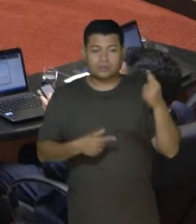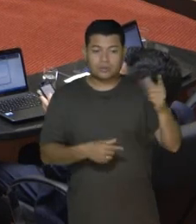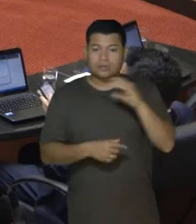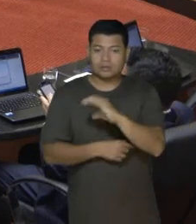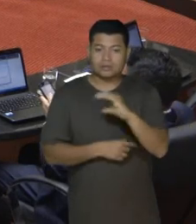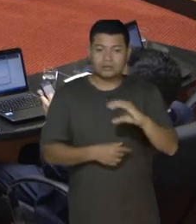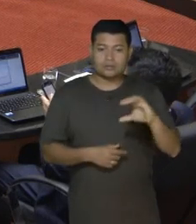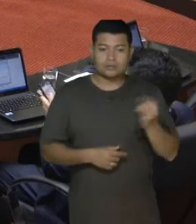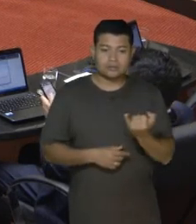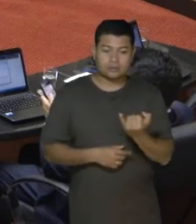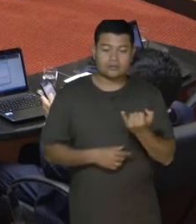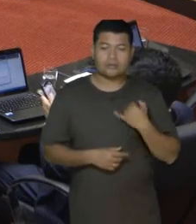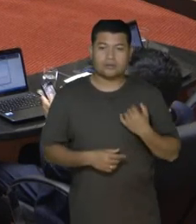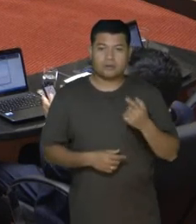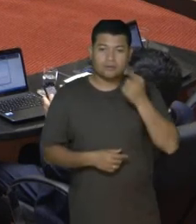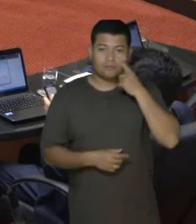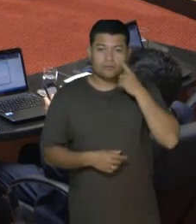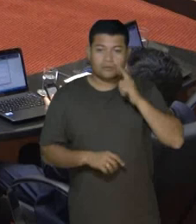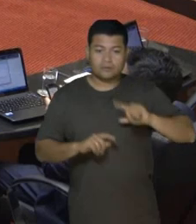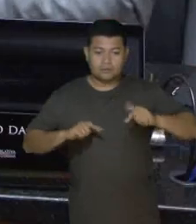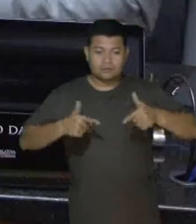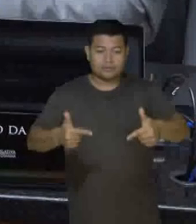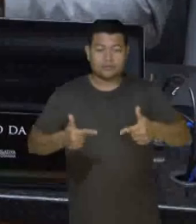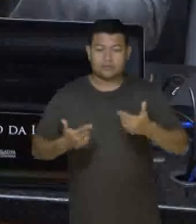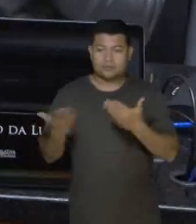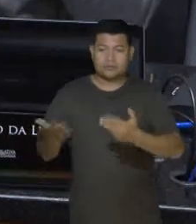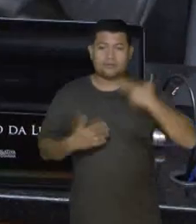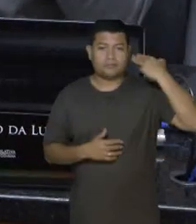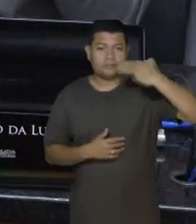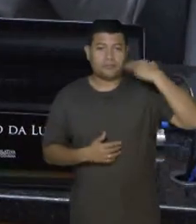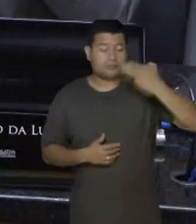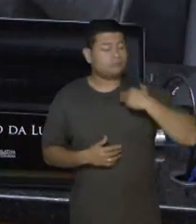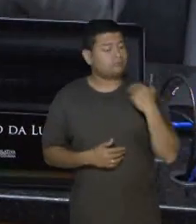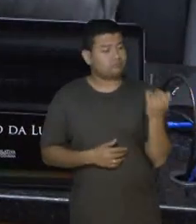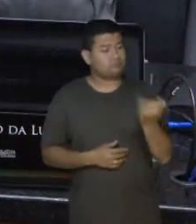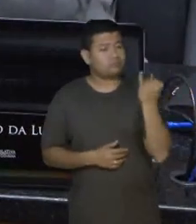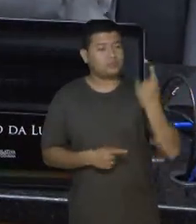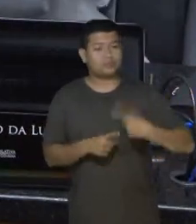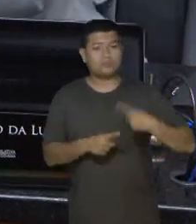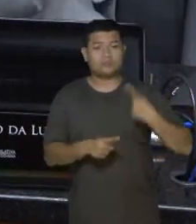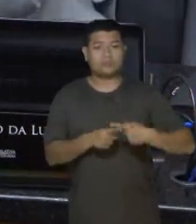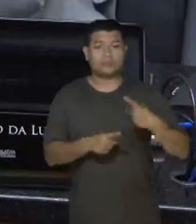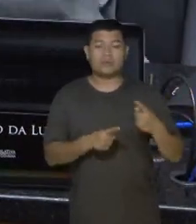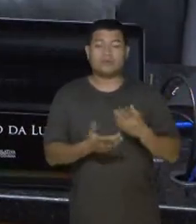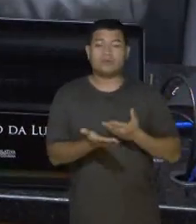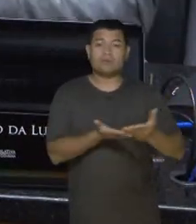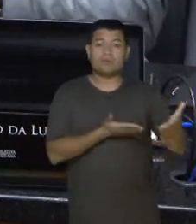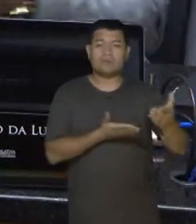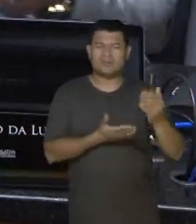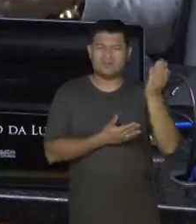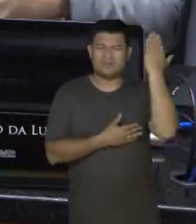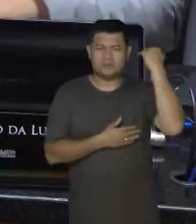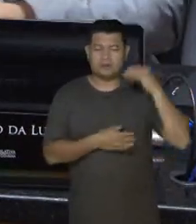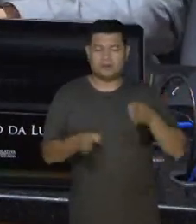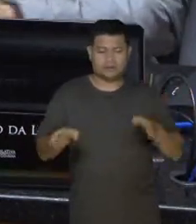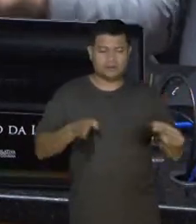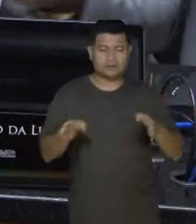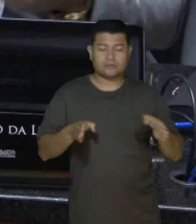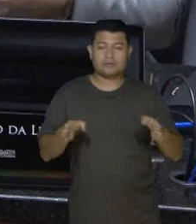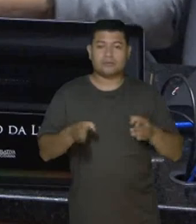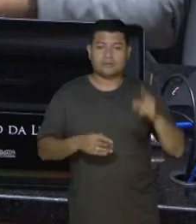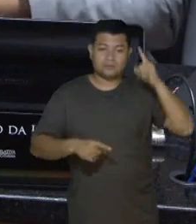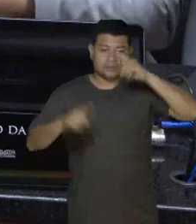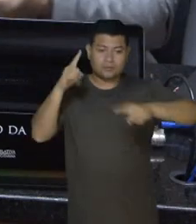a iniciativa do Márcio muito louvável, porque no início do mandato nós tivemos intermediação